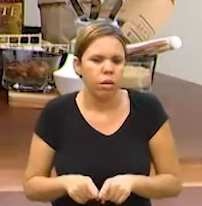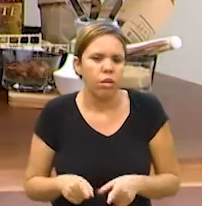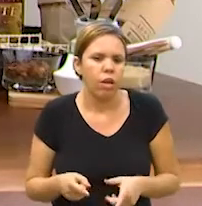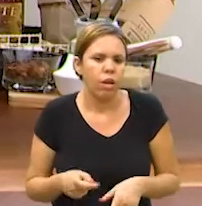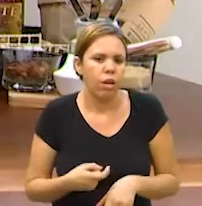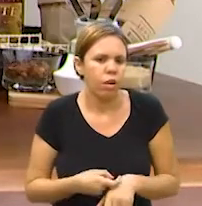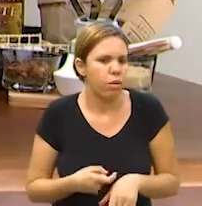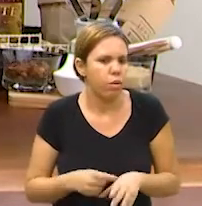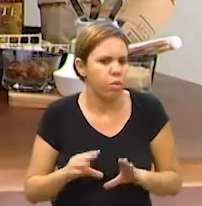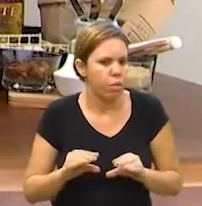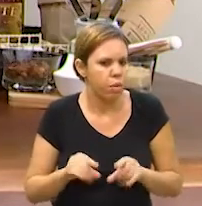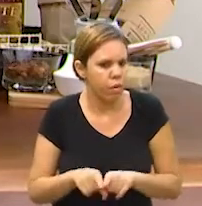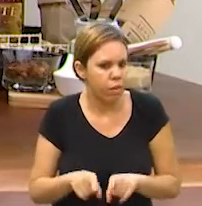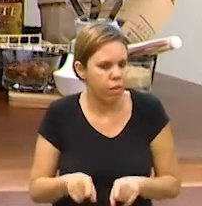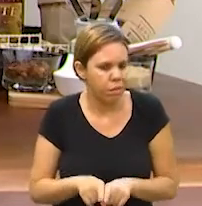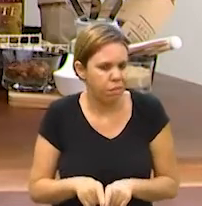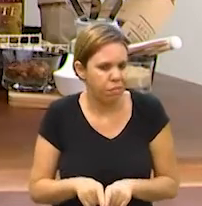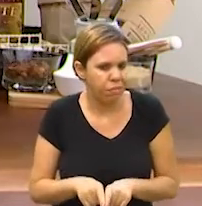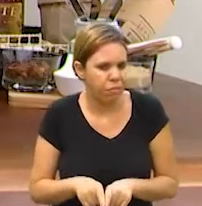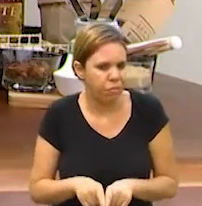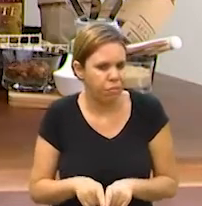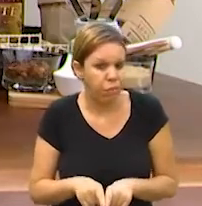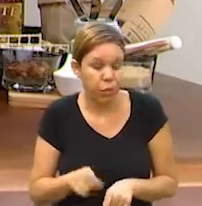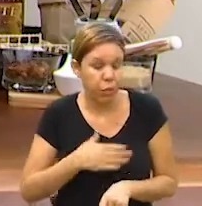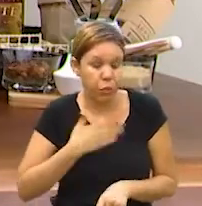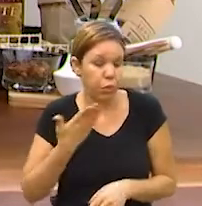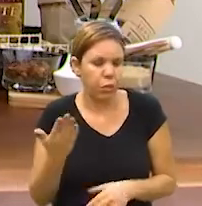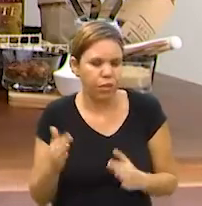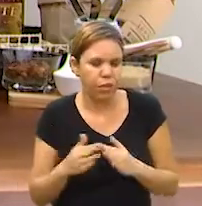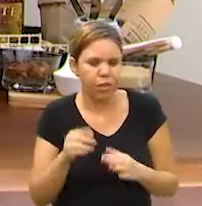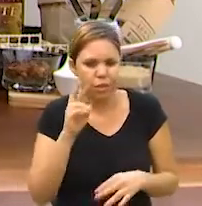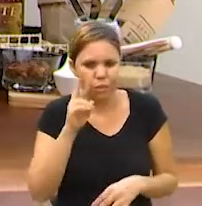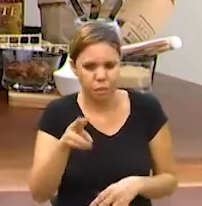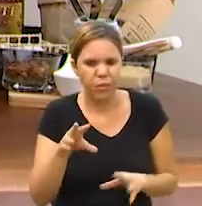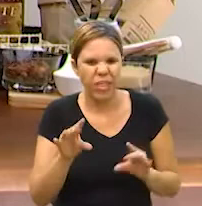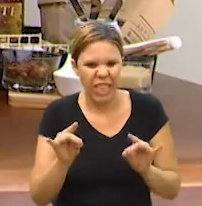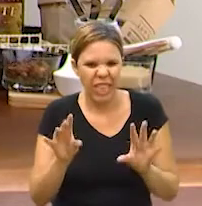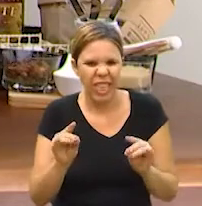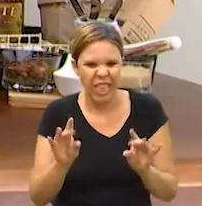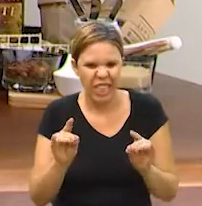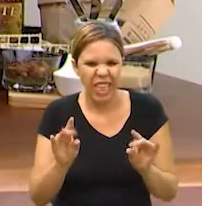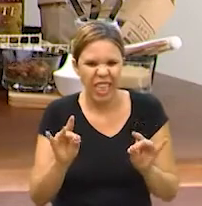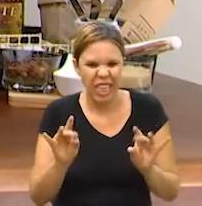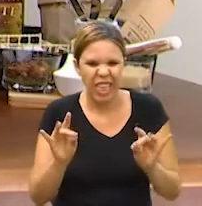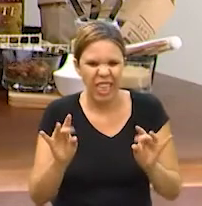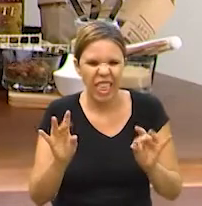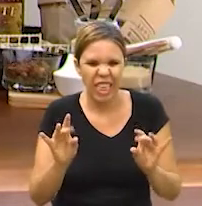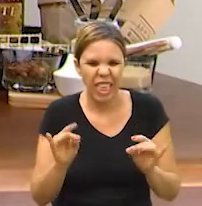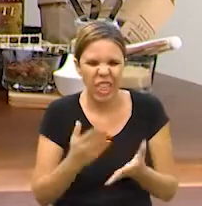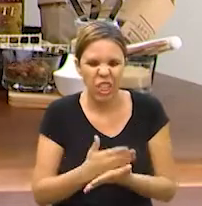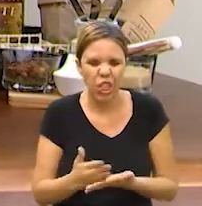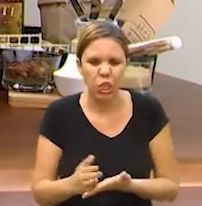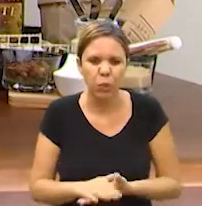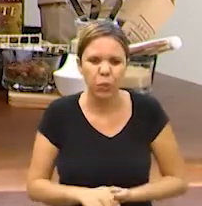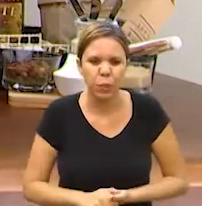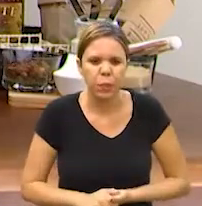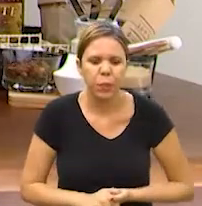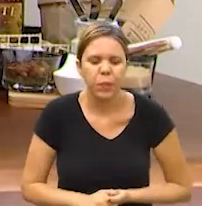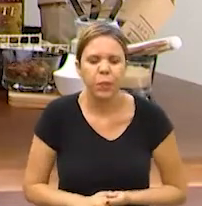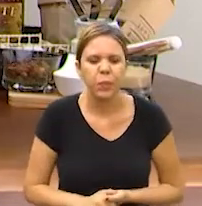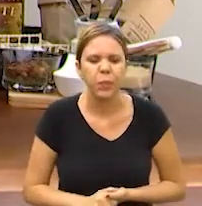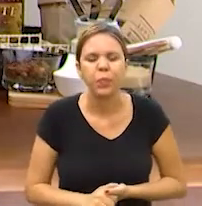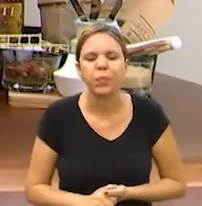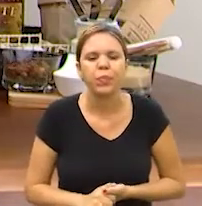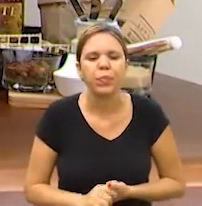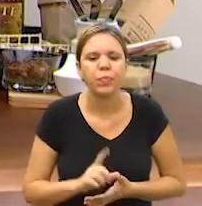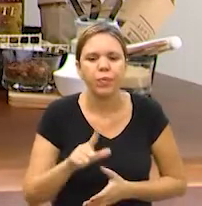por causa do fermento. Então não assustem em casa, porque ele gruda na mão inicialmente, uhum. Né? Mas